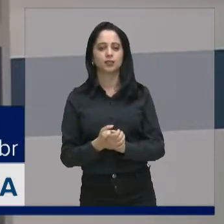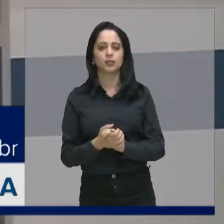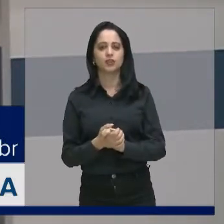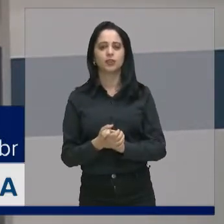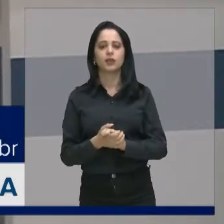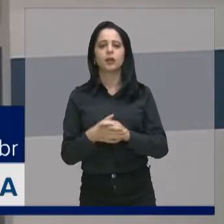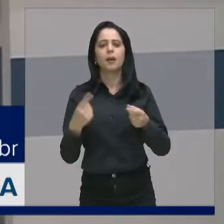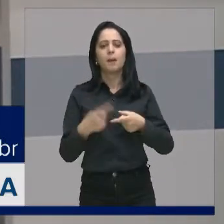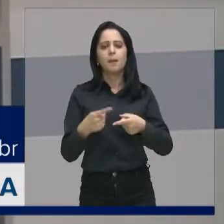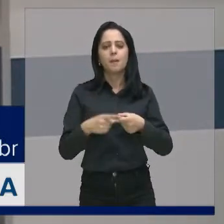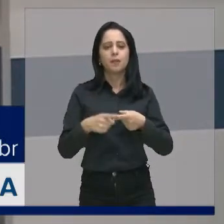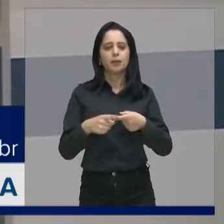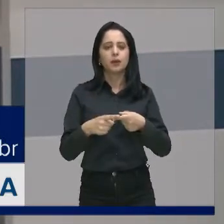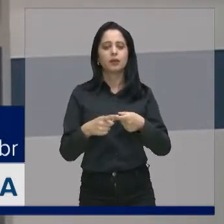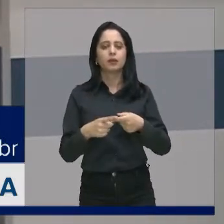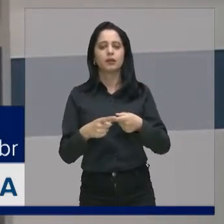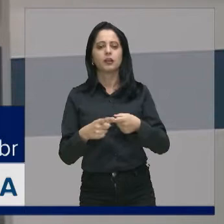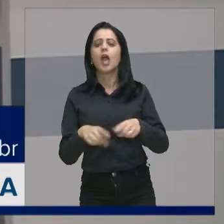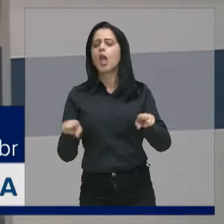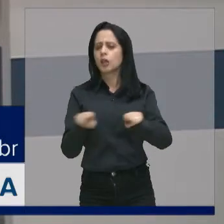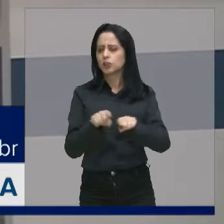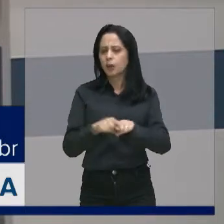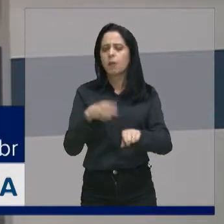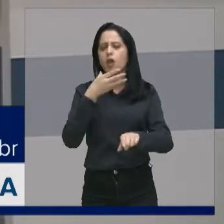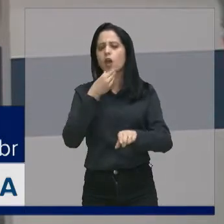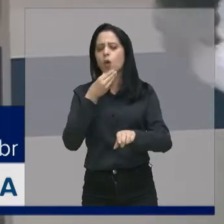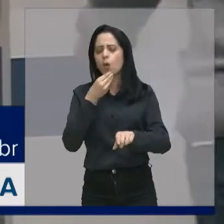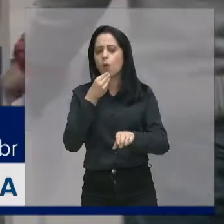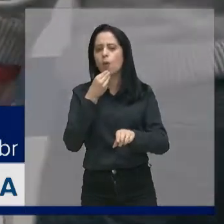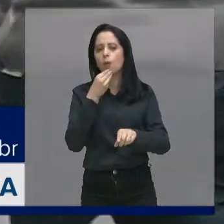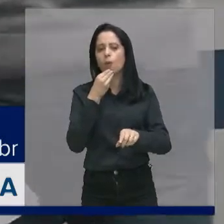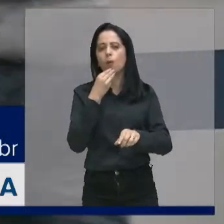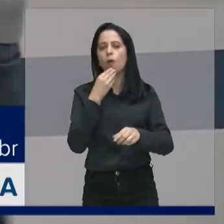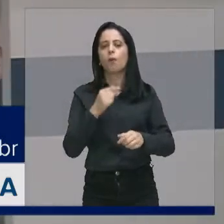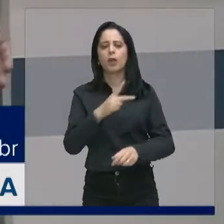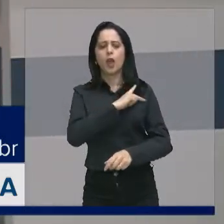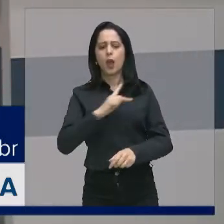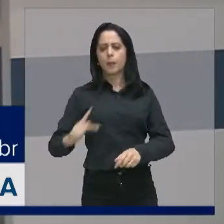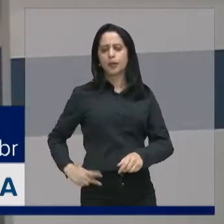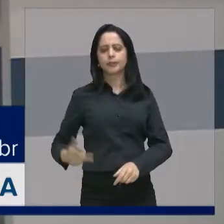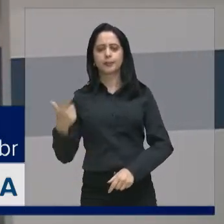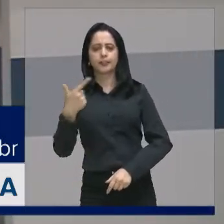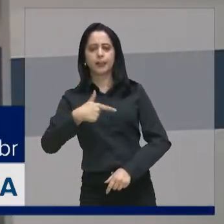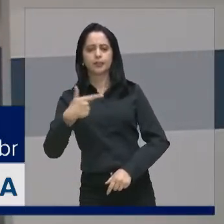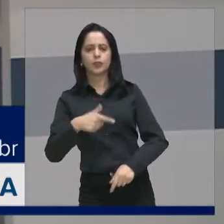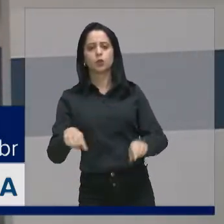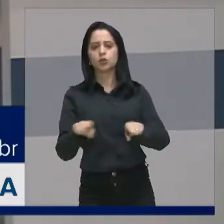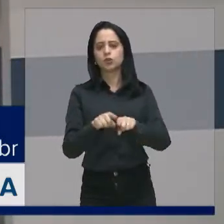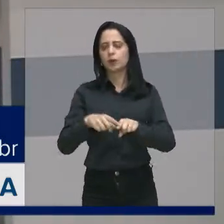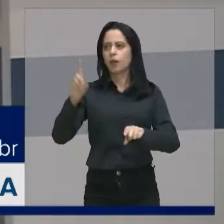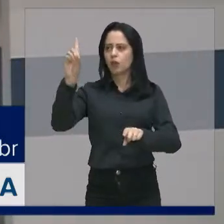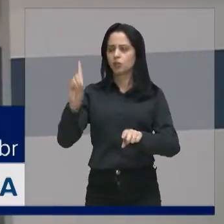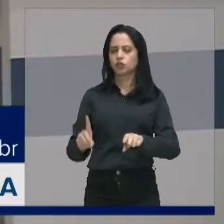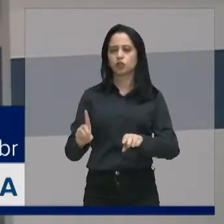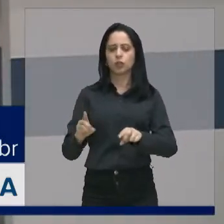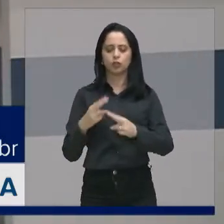implementou, também foi vice-presidente, foi diretor do INPE e também